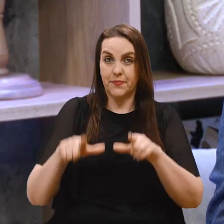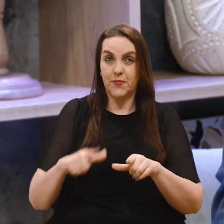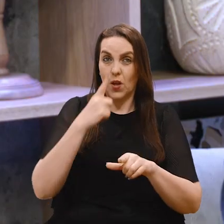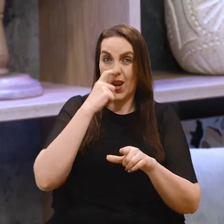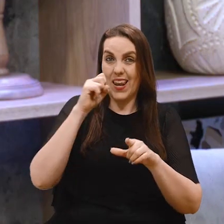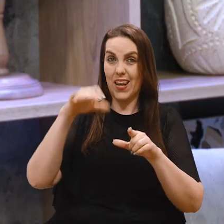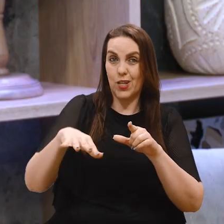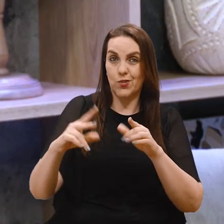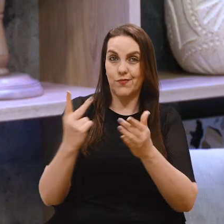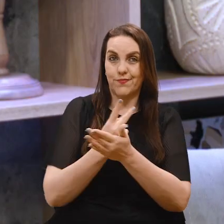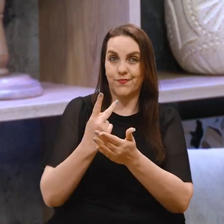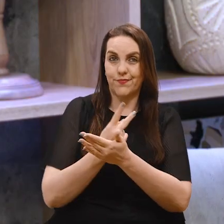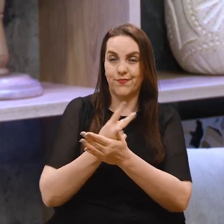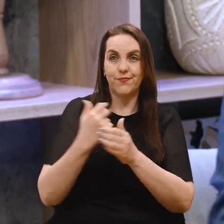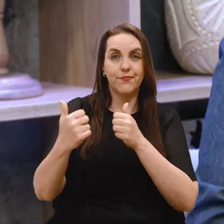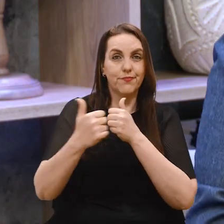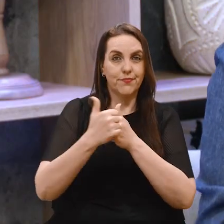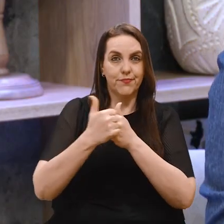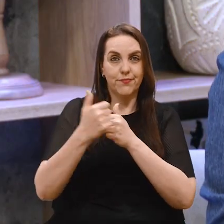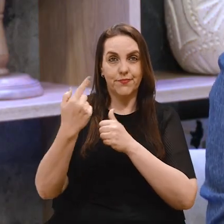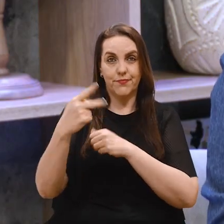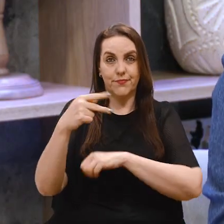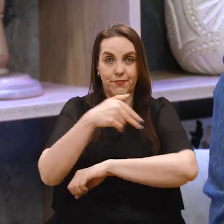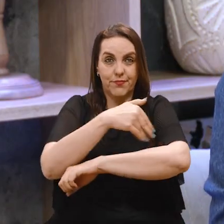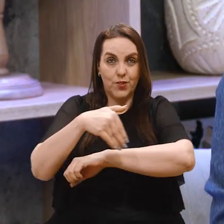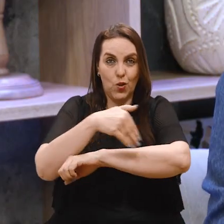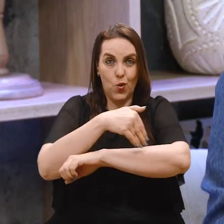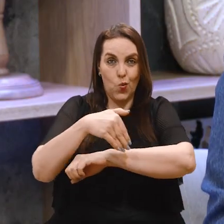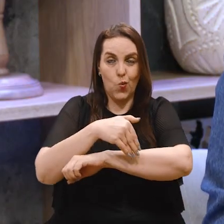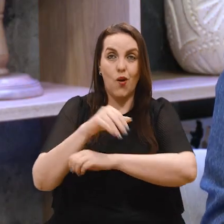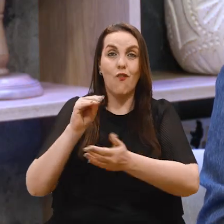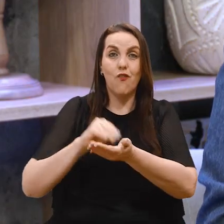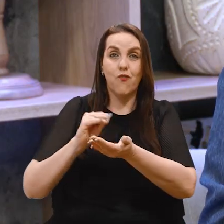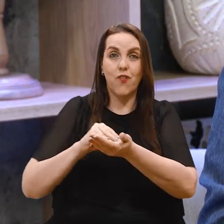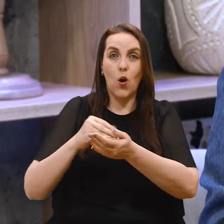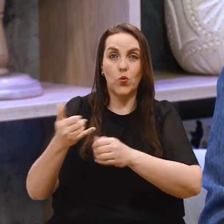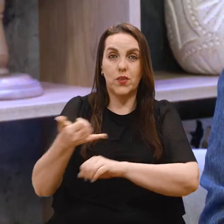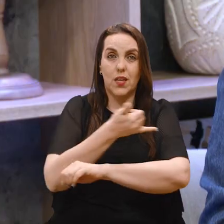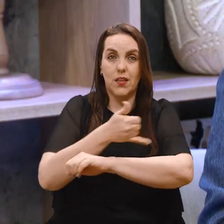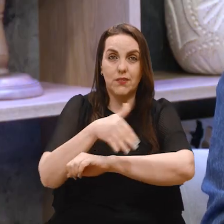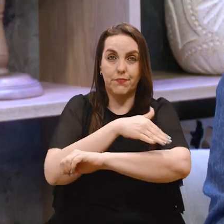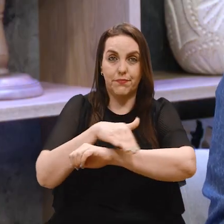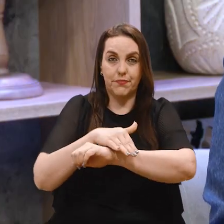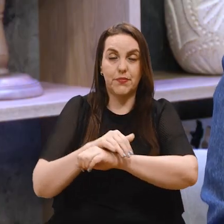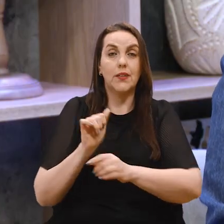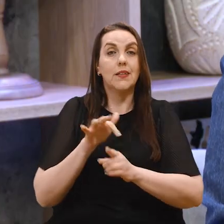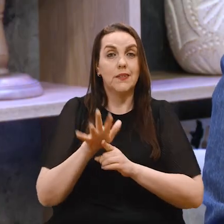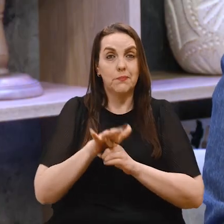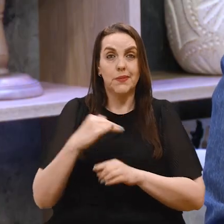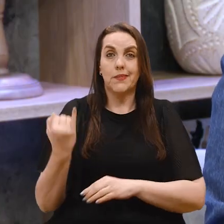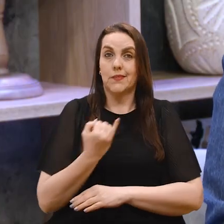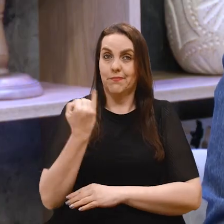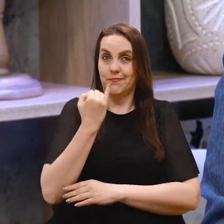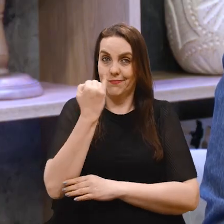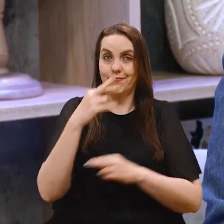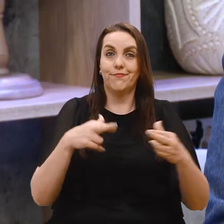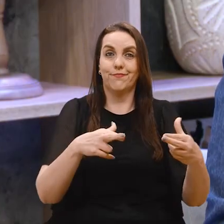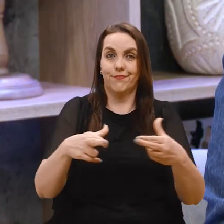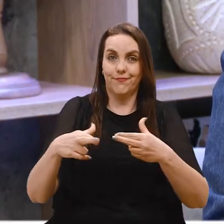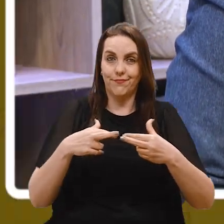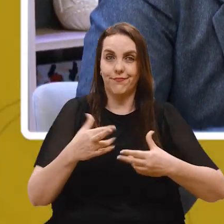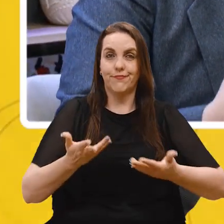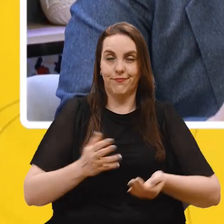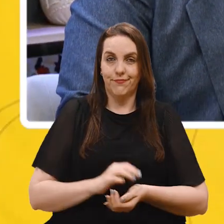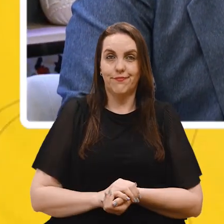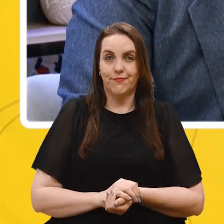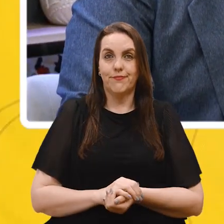irregular de lixo, que é bem próximo também a essa rua que está sem calçamento, né? São demandas importantes para a região, né? E